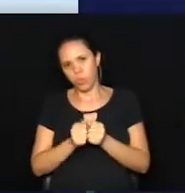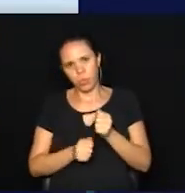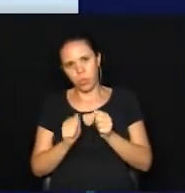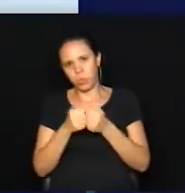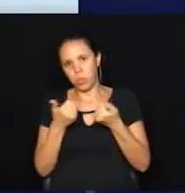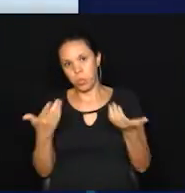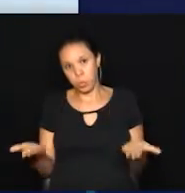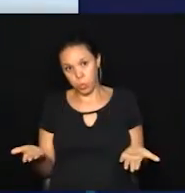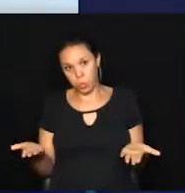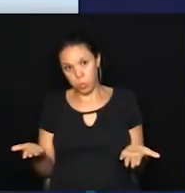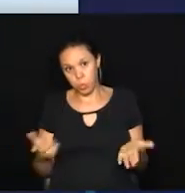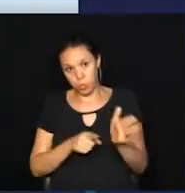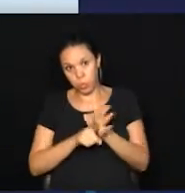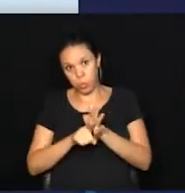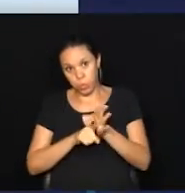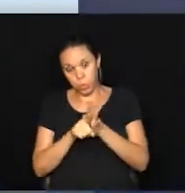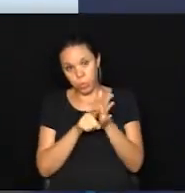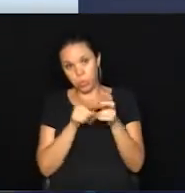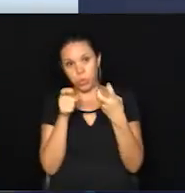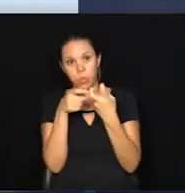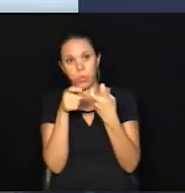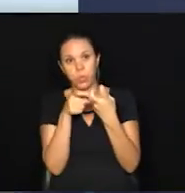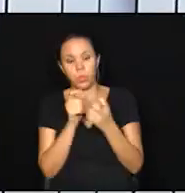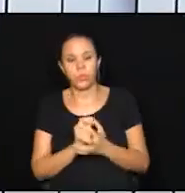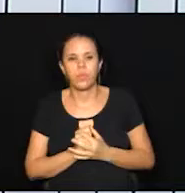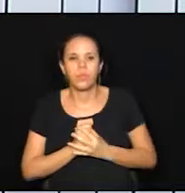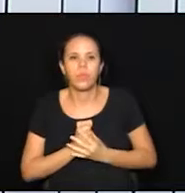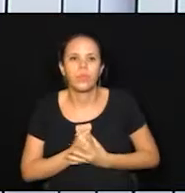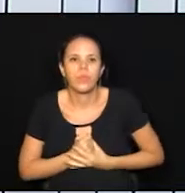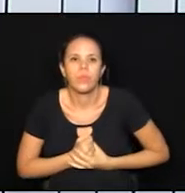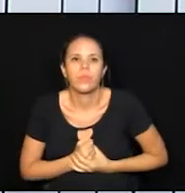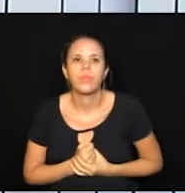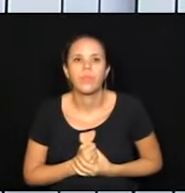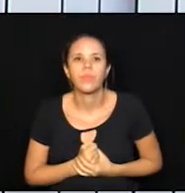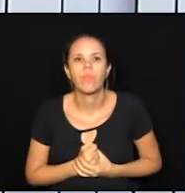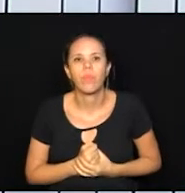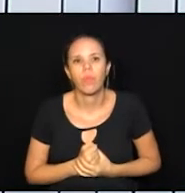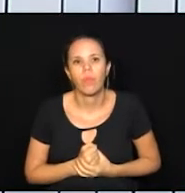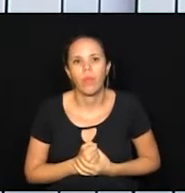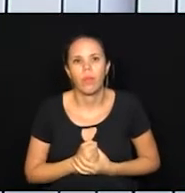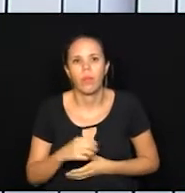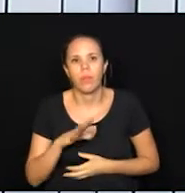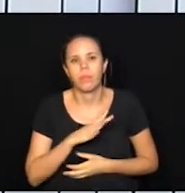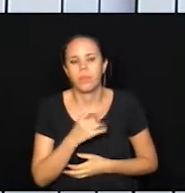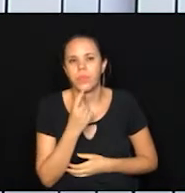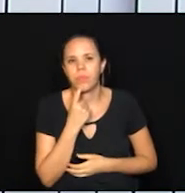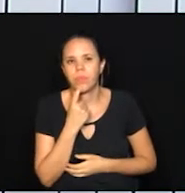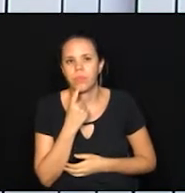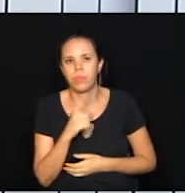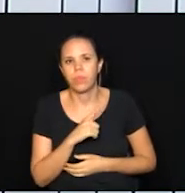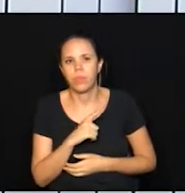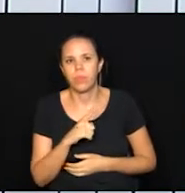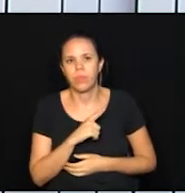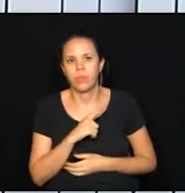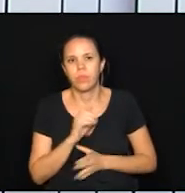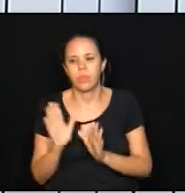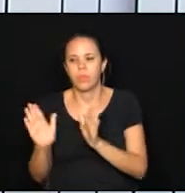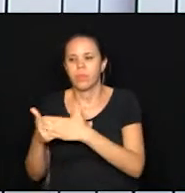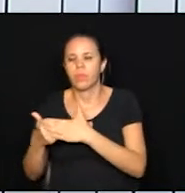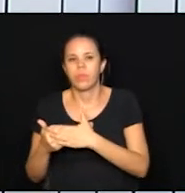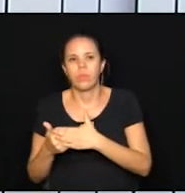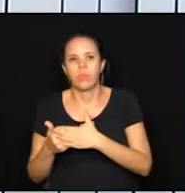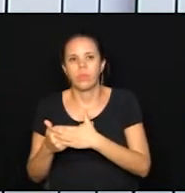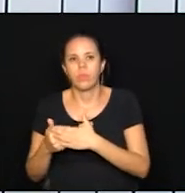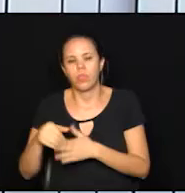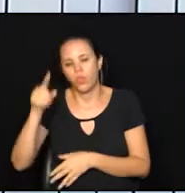pão? Consultamos uma veterinária. E olha só, a cidade de Campinas tem o toque de recolher